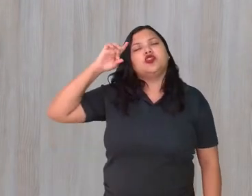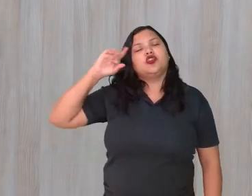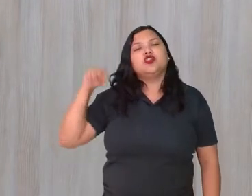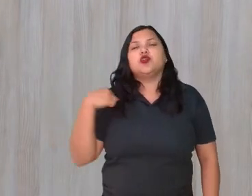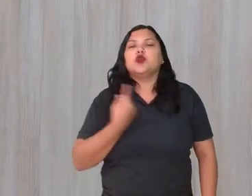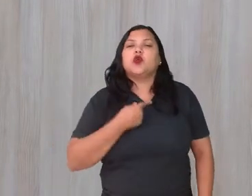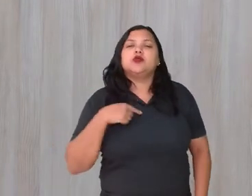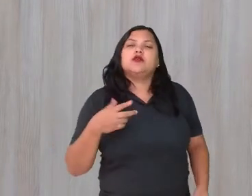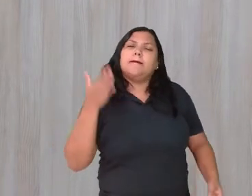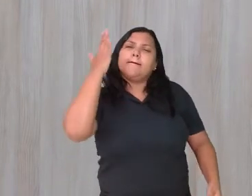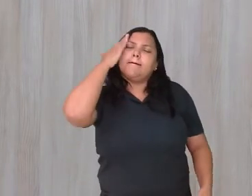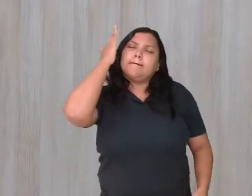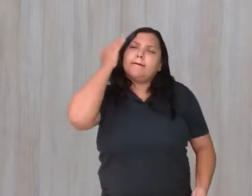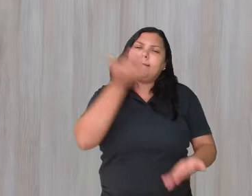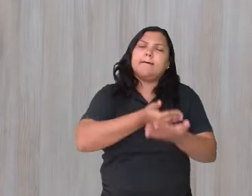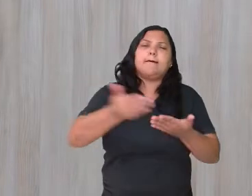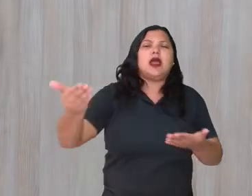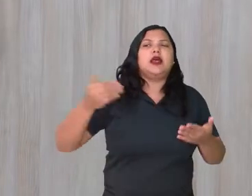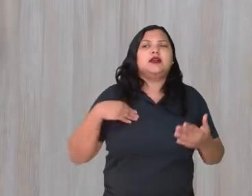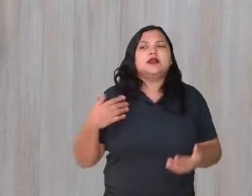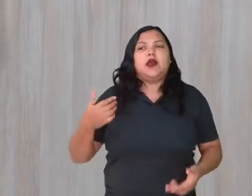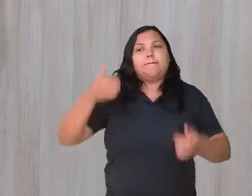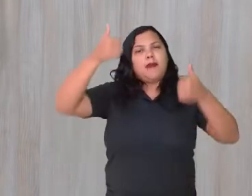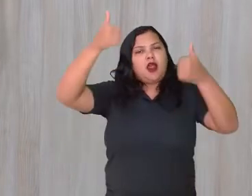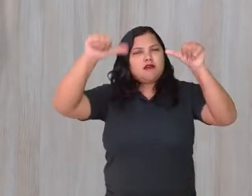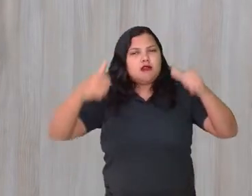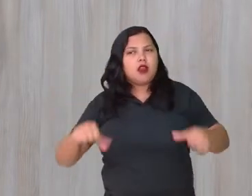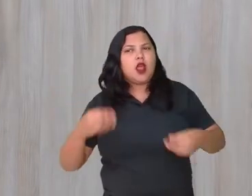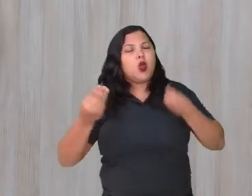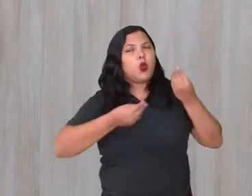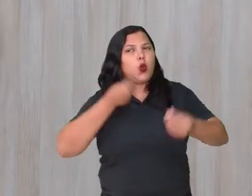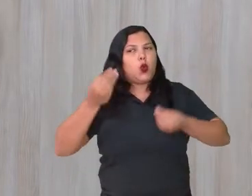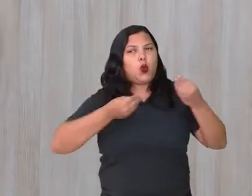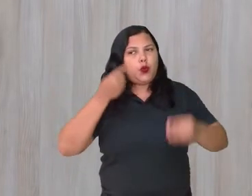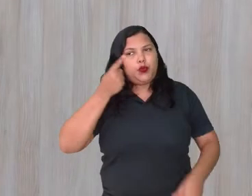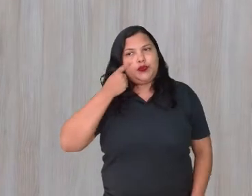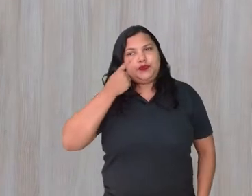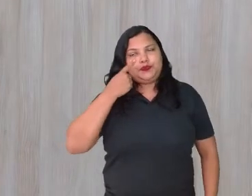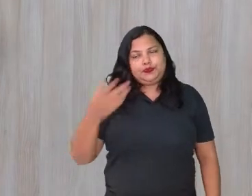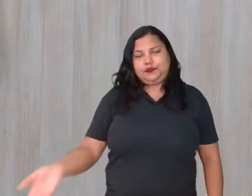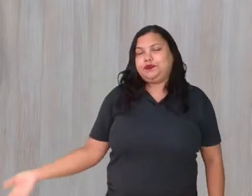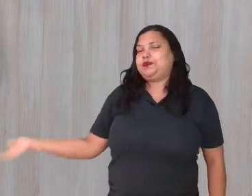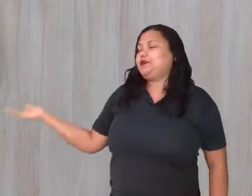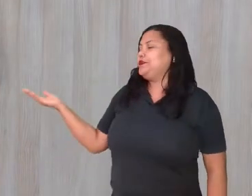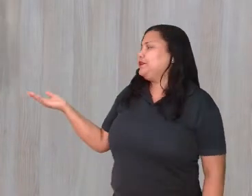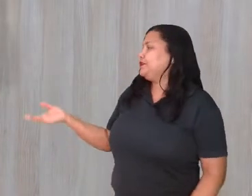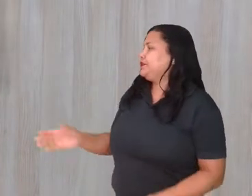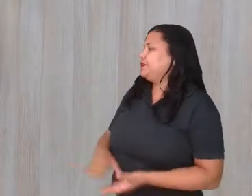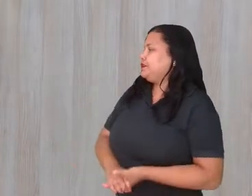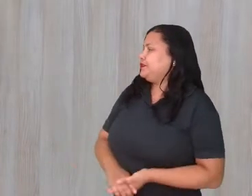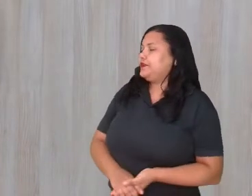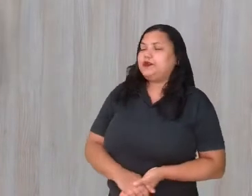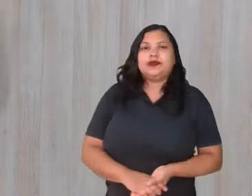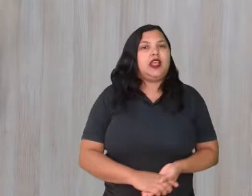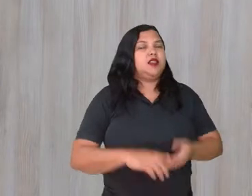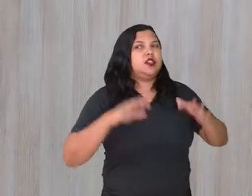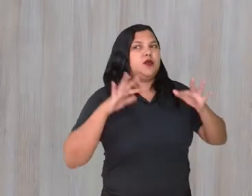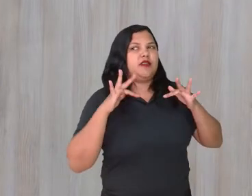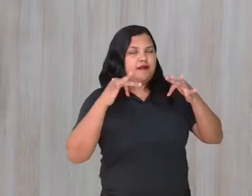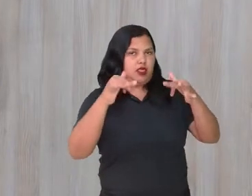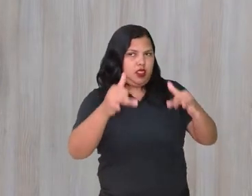como é que essas chances são medidas, como é que elas são calculadas, tá certo? E lembrando, finalizando aí, ou